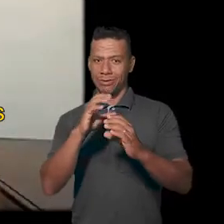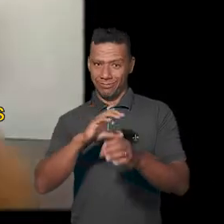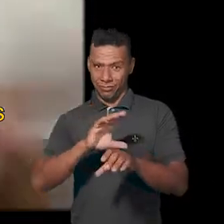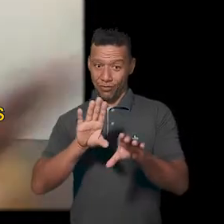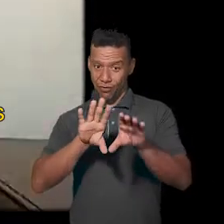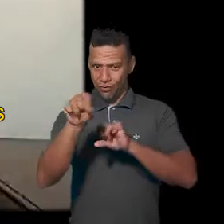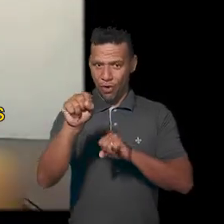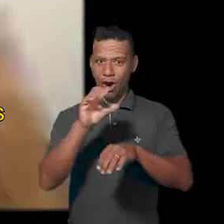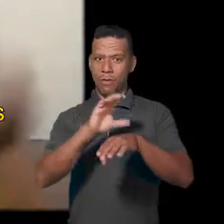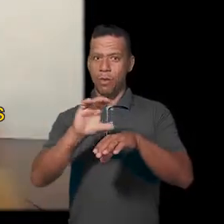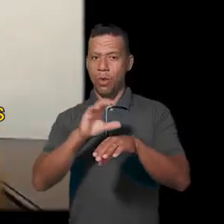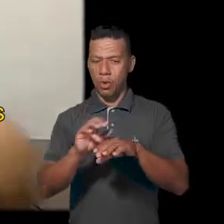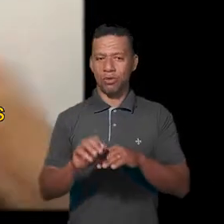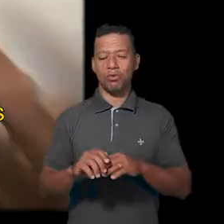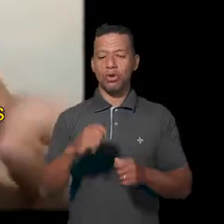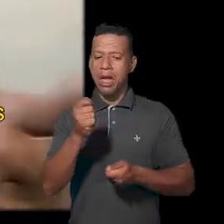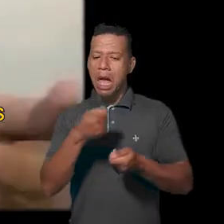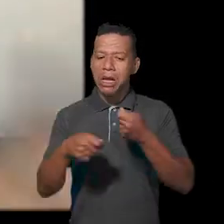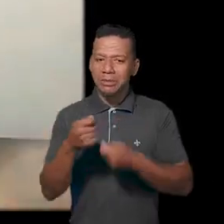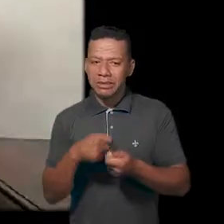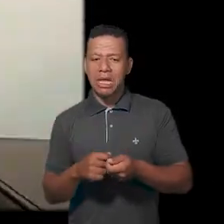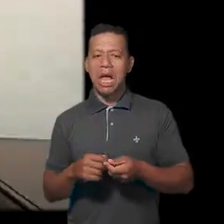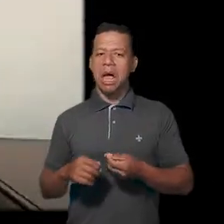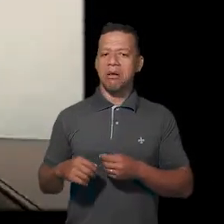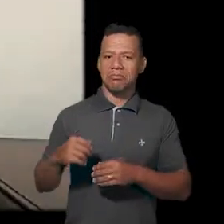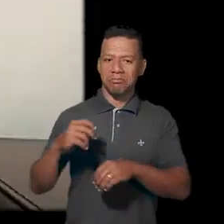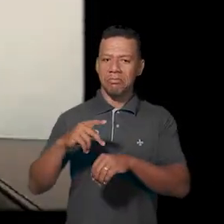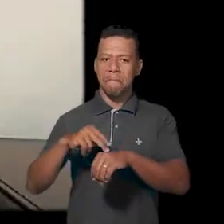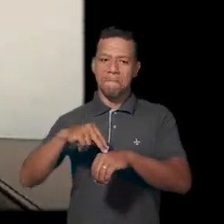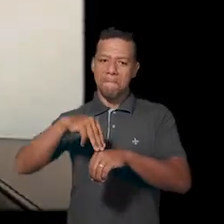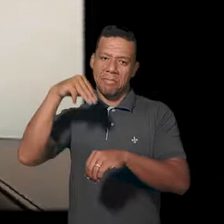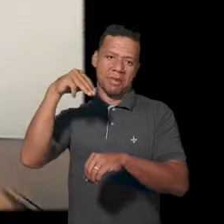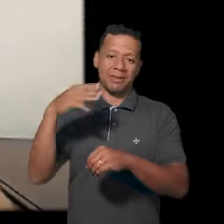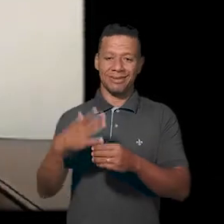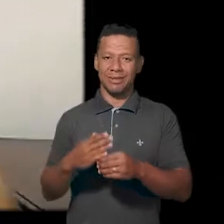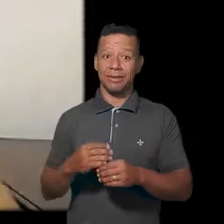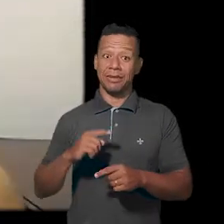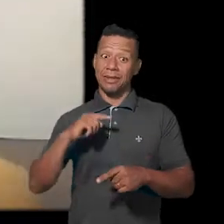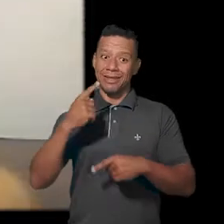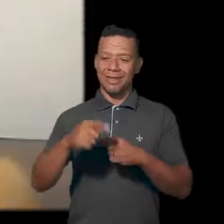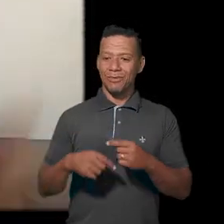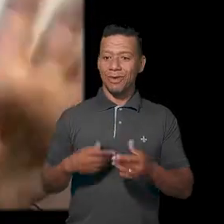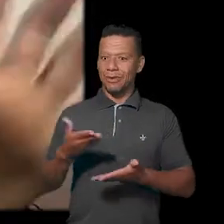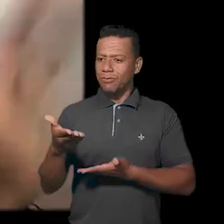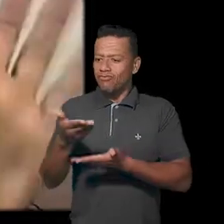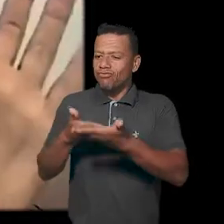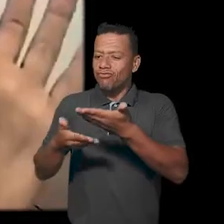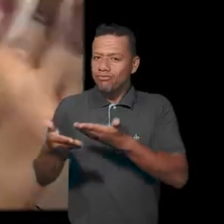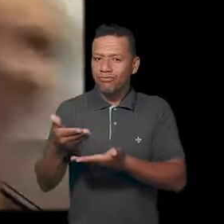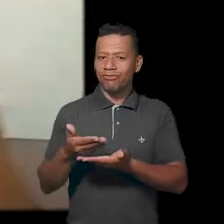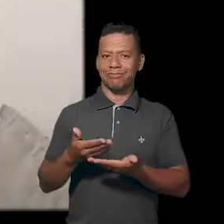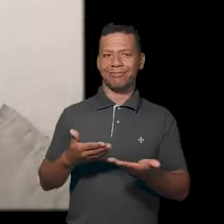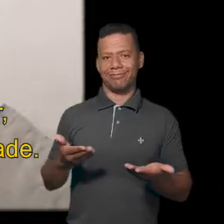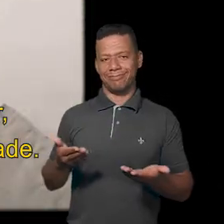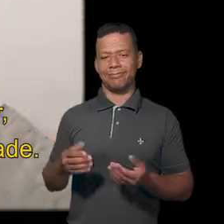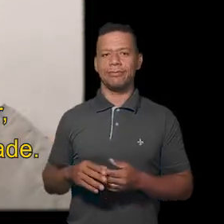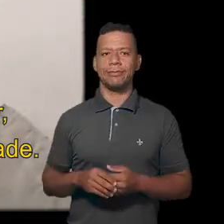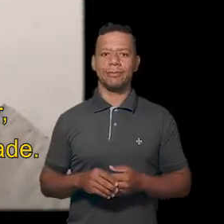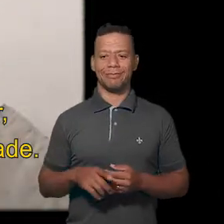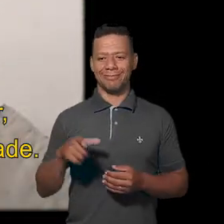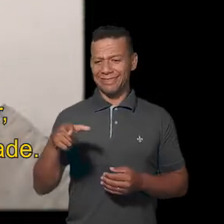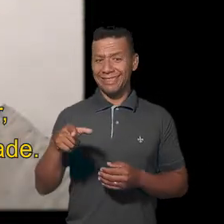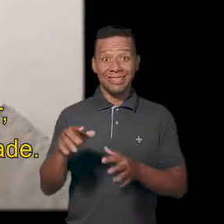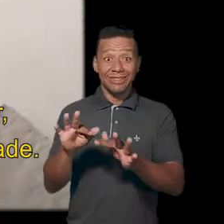e depois você quer aprender outras coisas, né? Então o pessoal tinha um encontro para trocar, assim, quem já sabia mais. Era